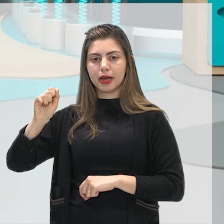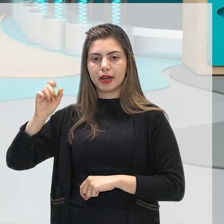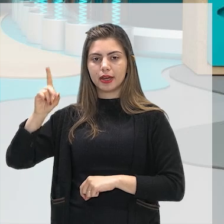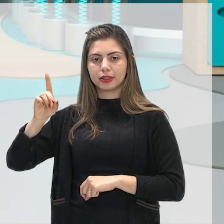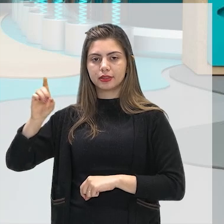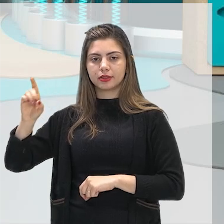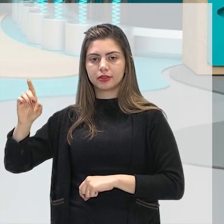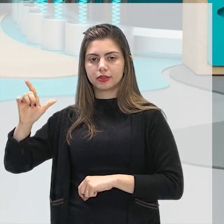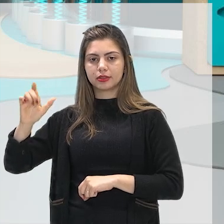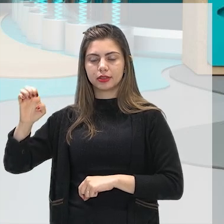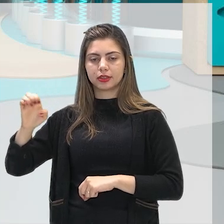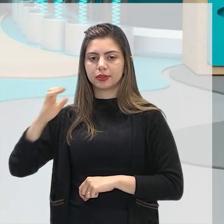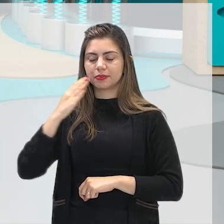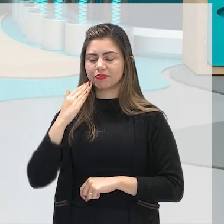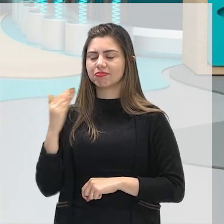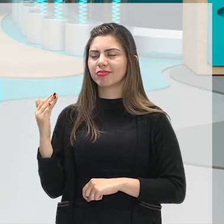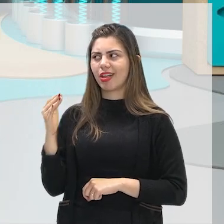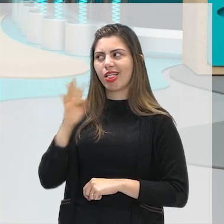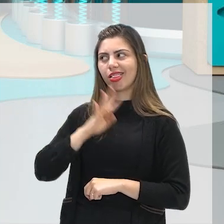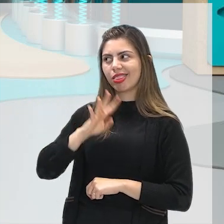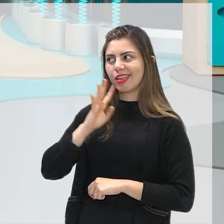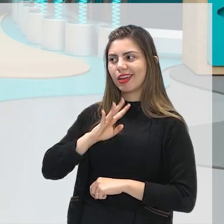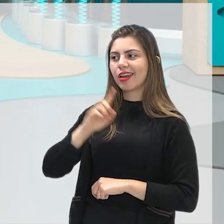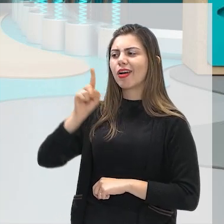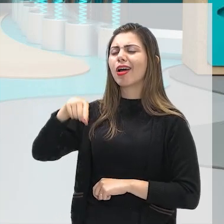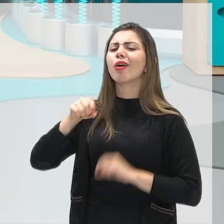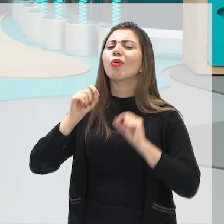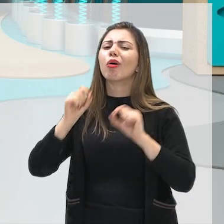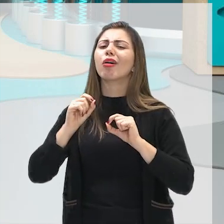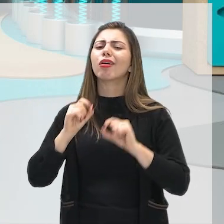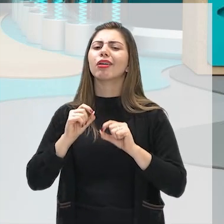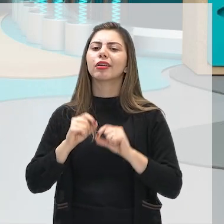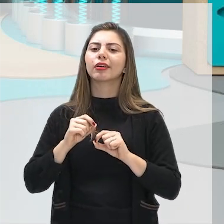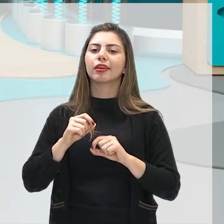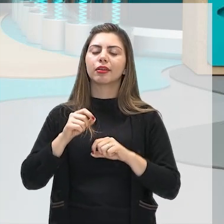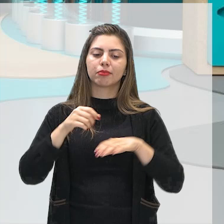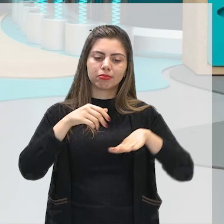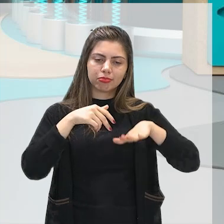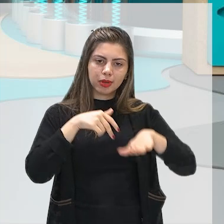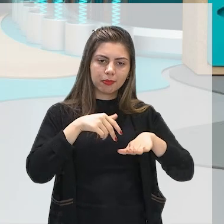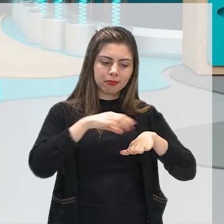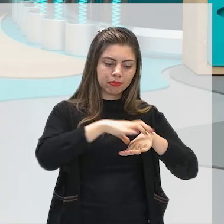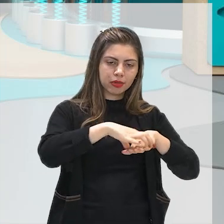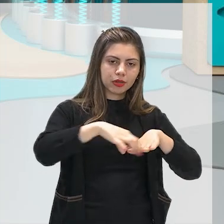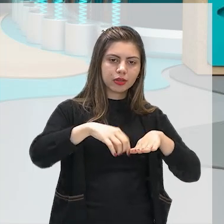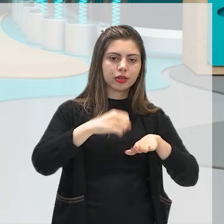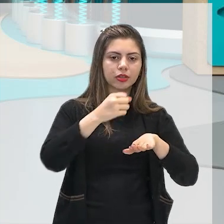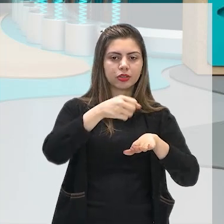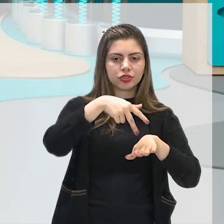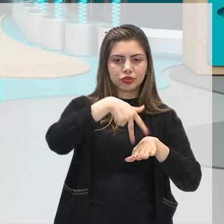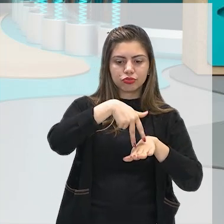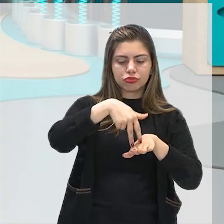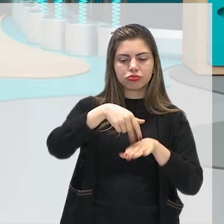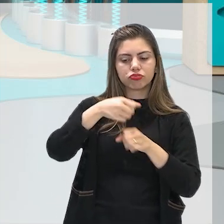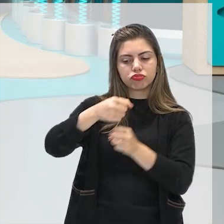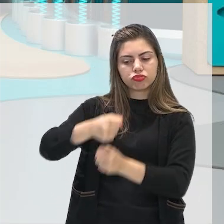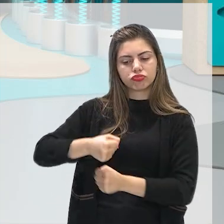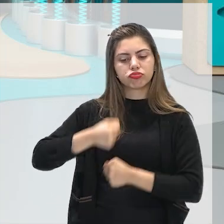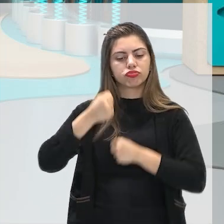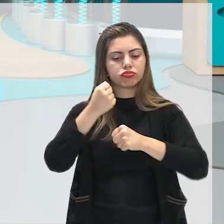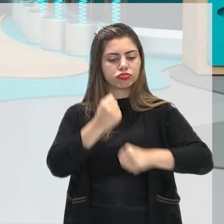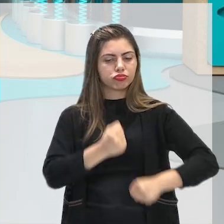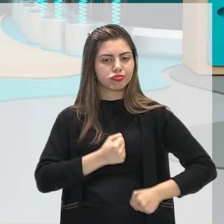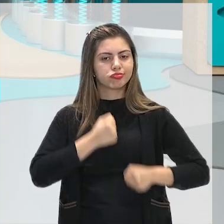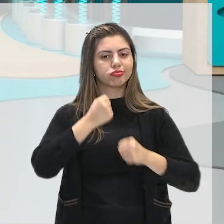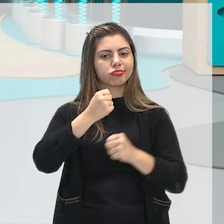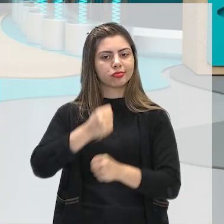já visualiza aqui pela imagem uma prancha, né, que parece de surf, mais um remo, né, também é feito